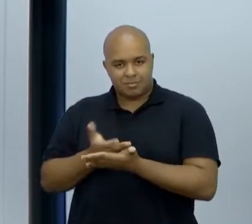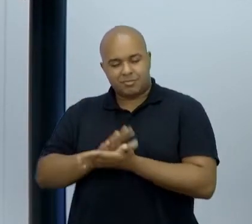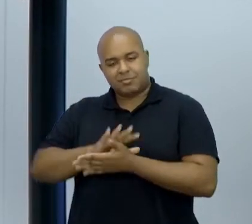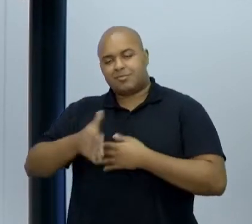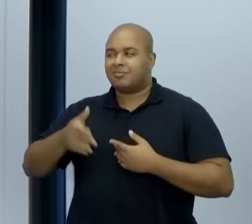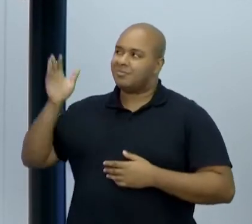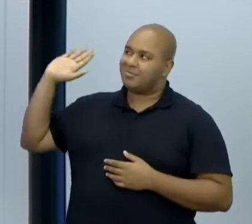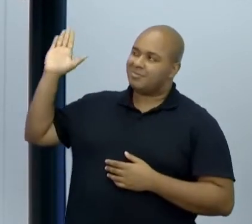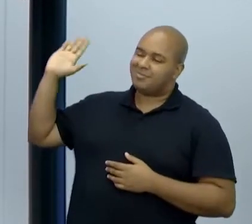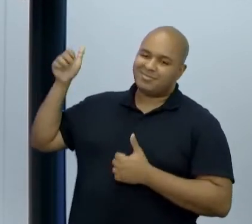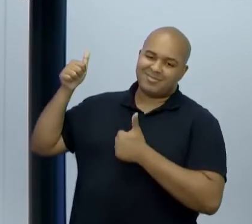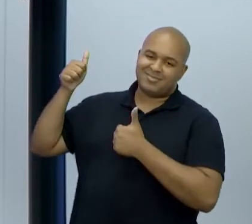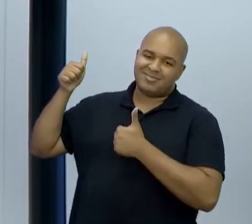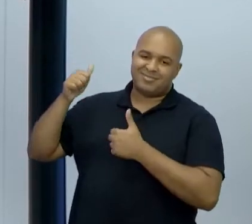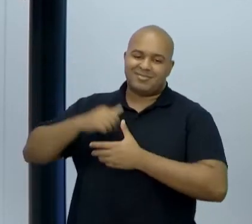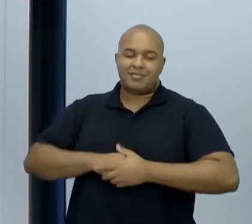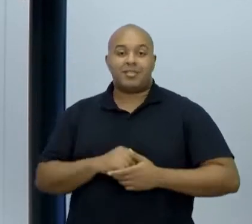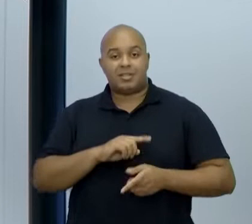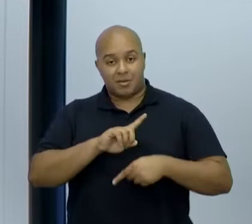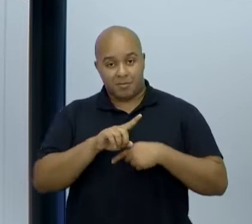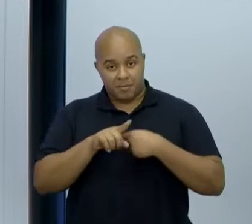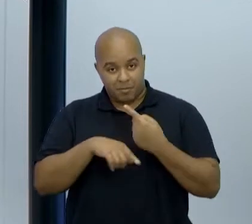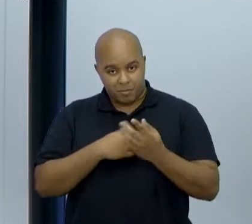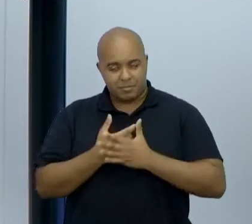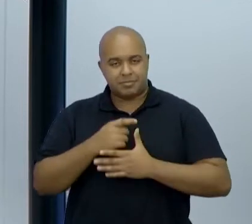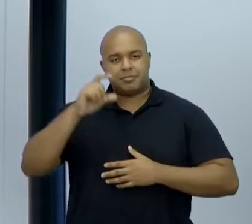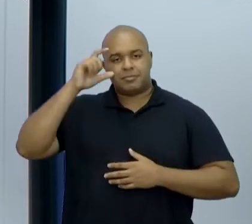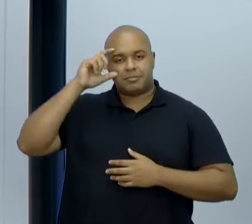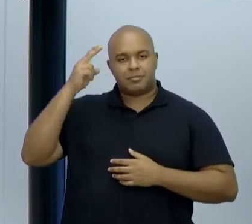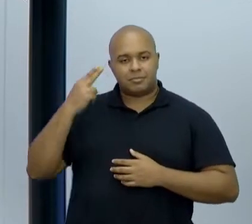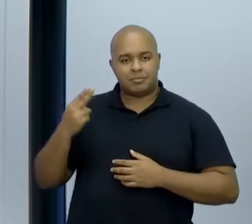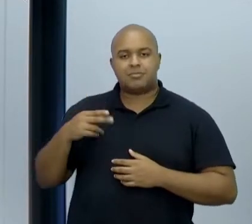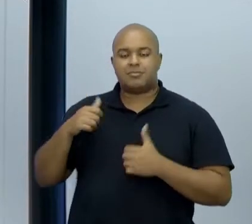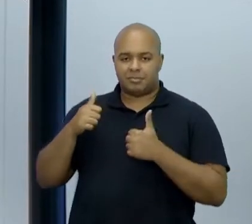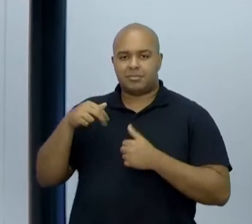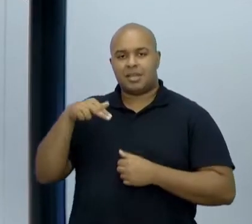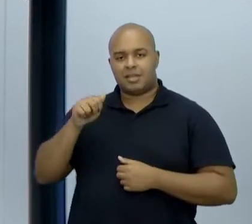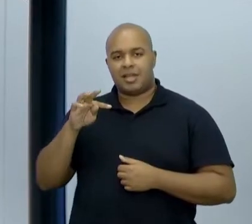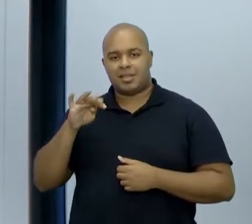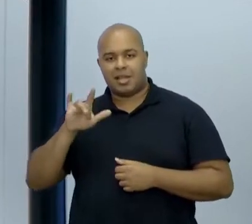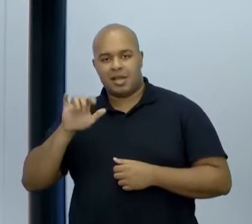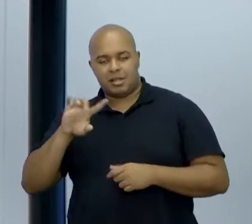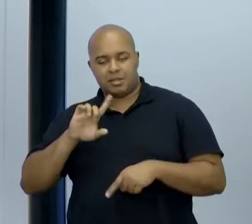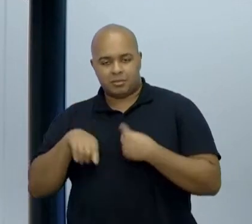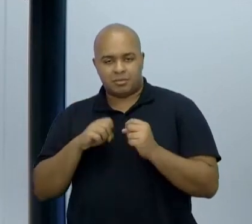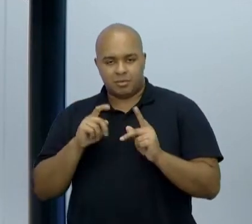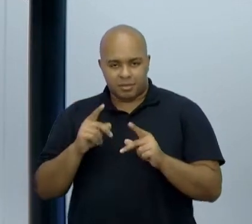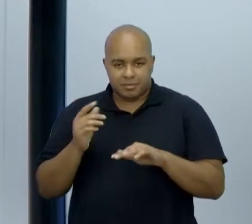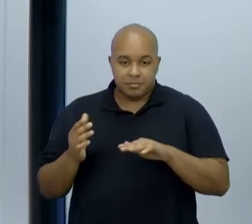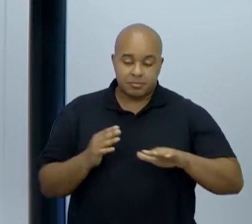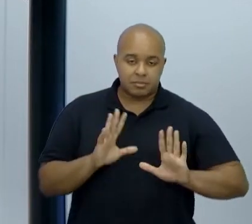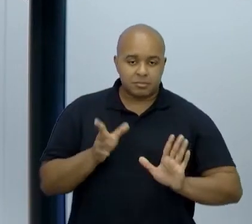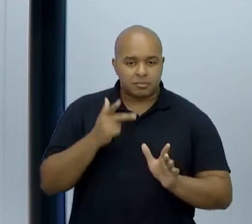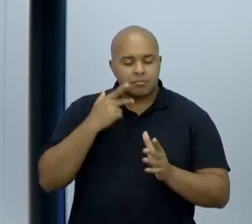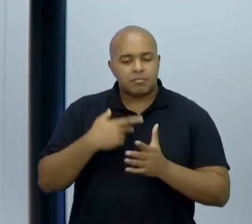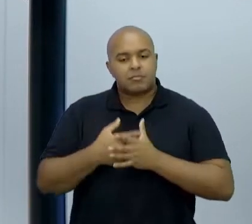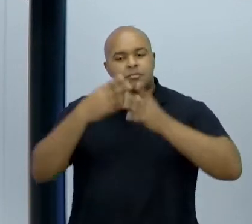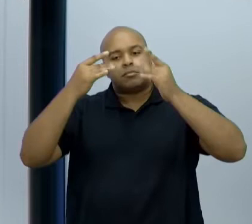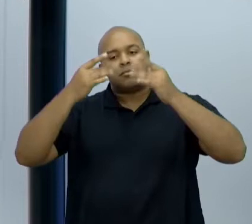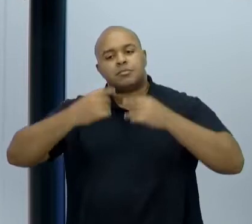Olá, Marco, tudo bem? E daqui a pouco a Natália também vai estar aqui com a gente, tá certo? E já vou fazer